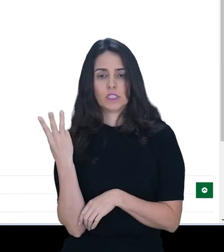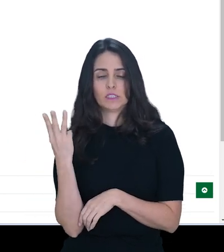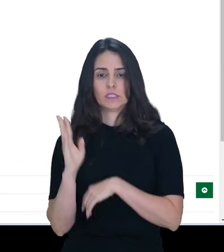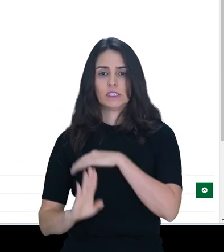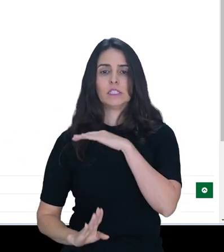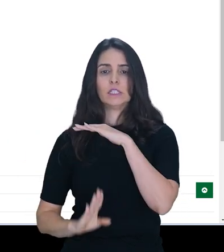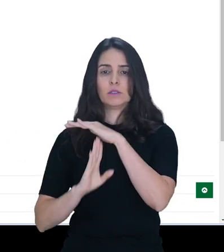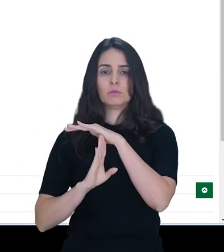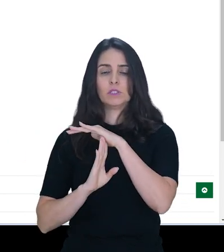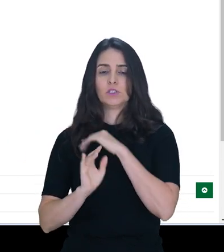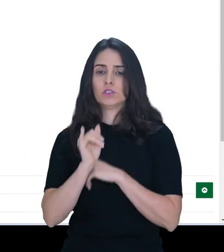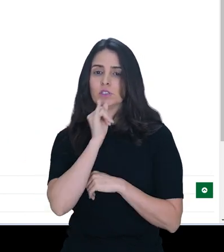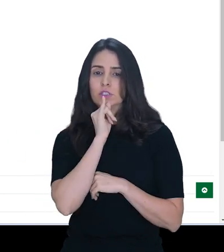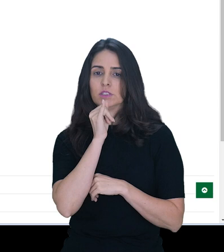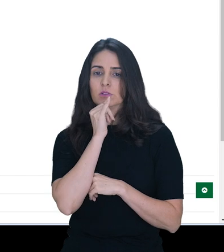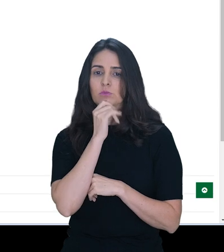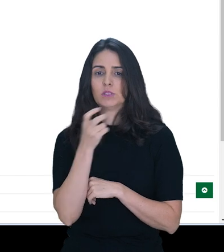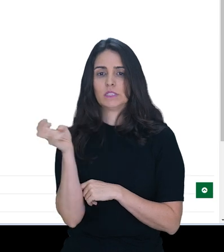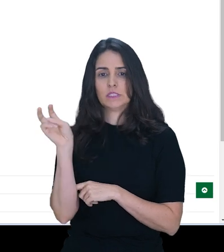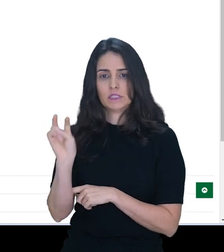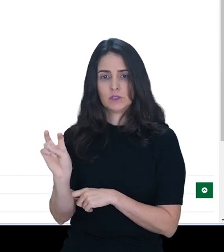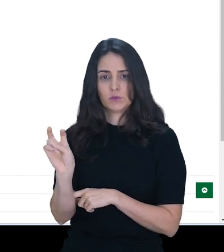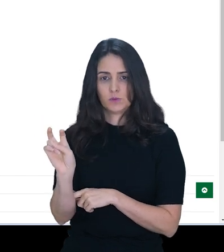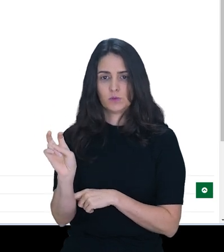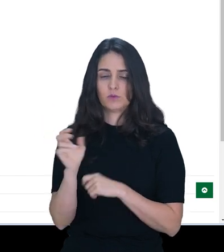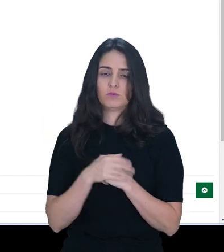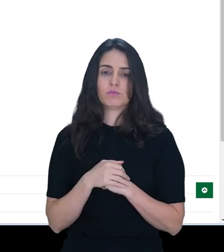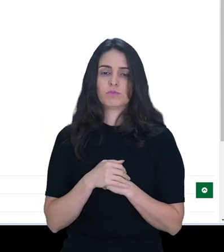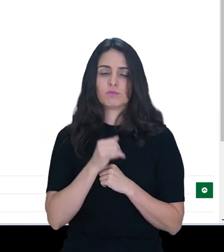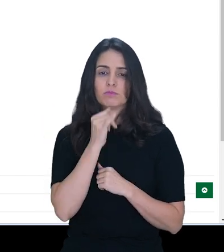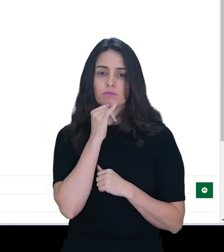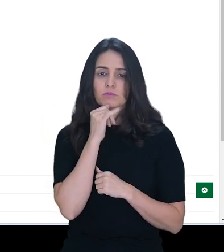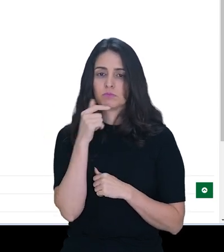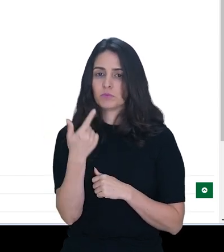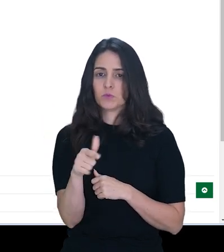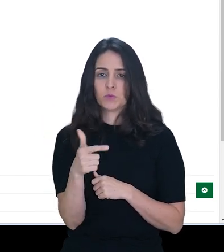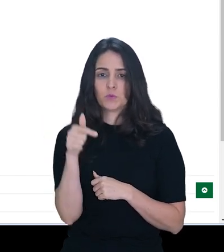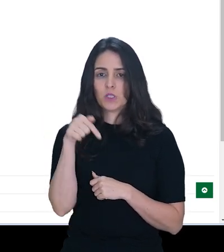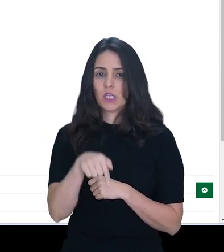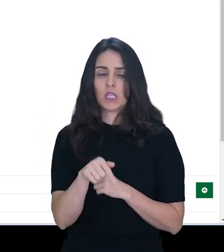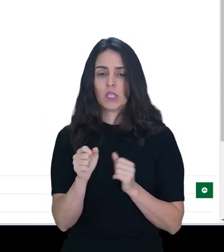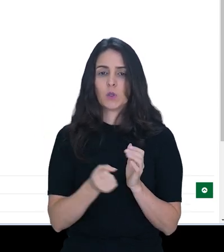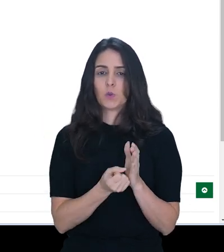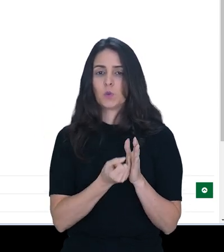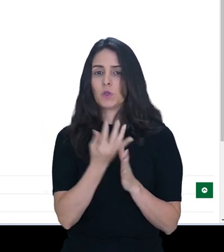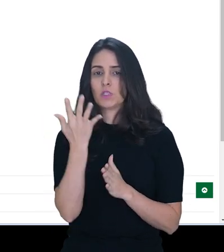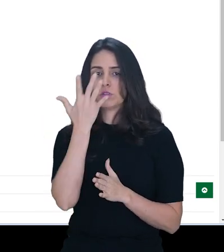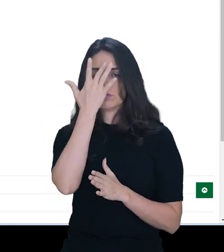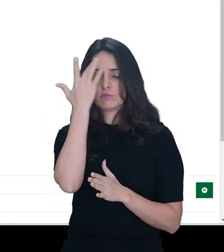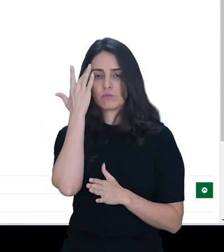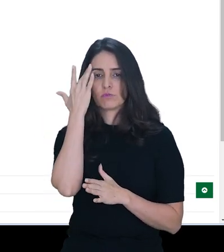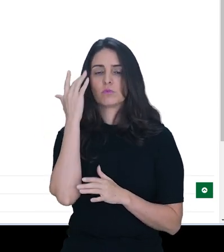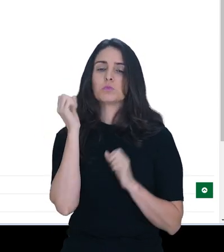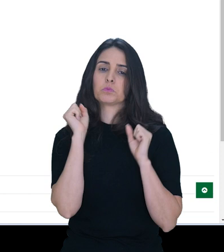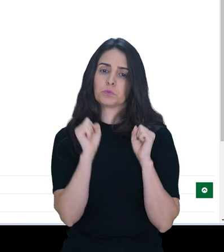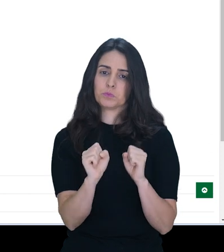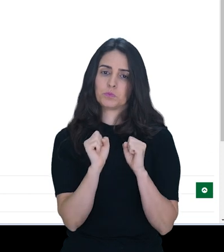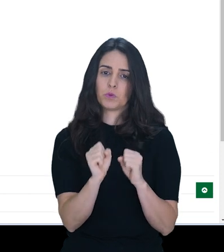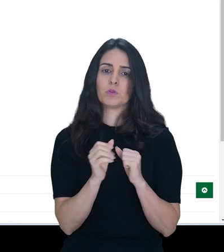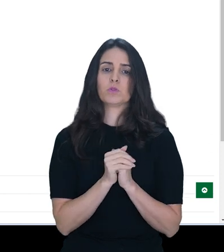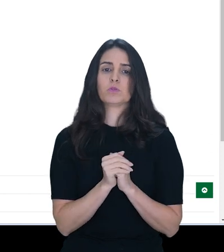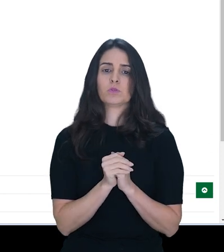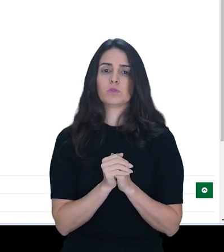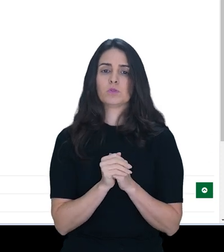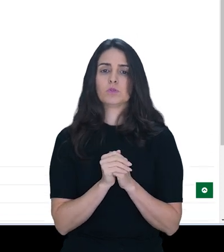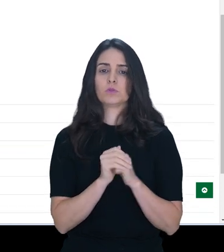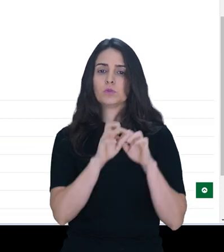3, limite, por exemplo, de 5. Vamos supor que eu não tenho aqui na turma um número par. Então, eu posso fazer isso.